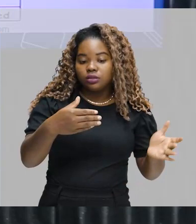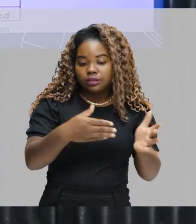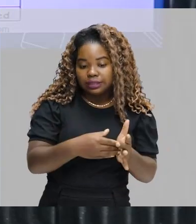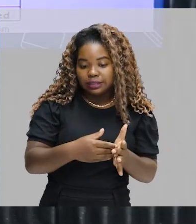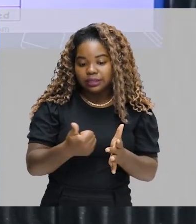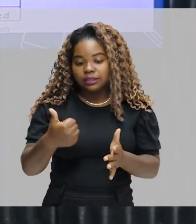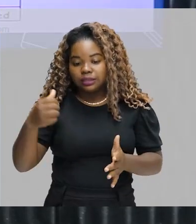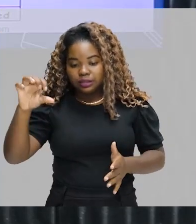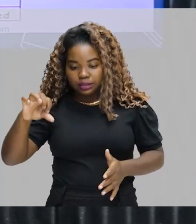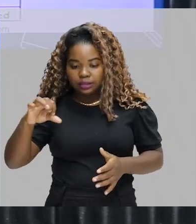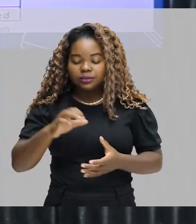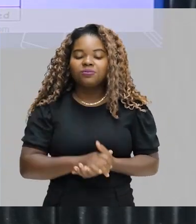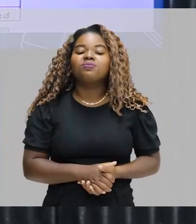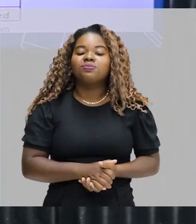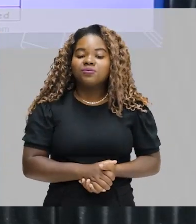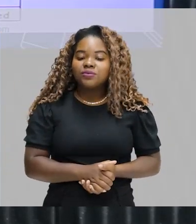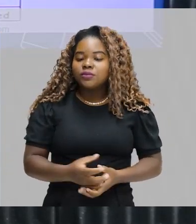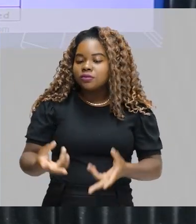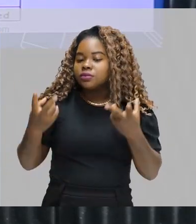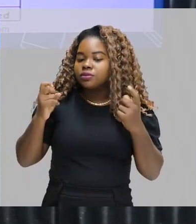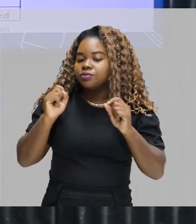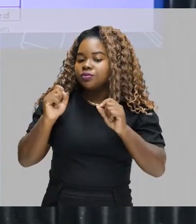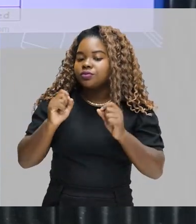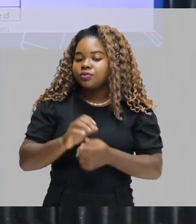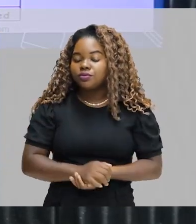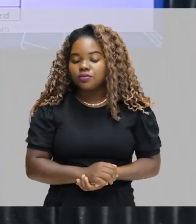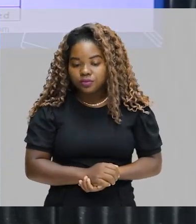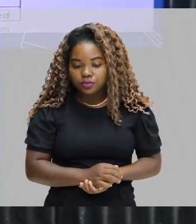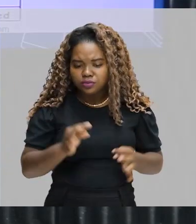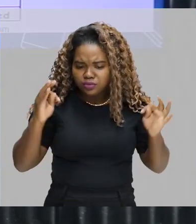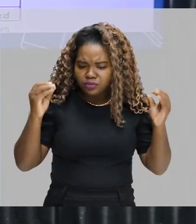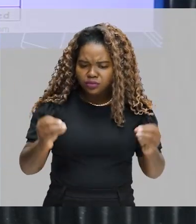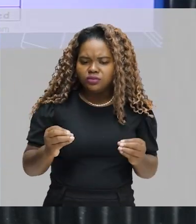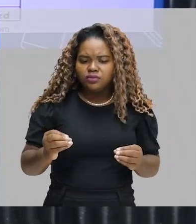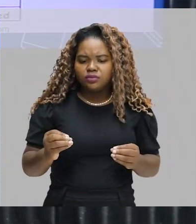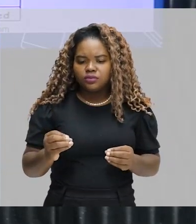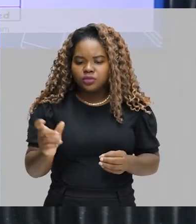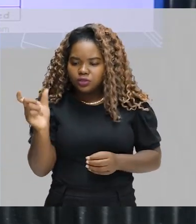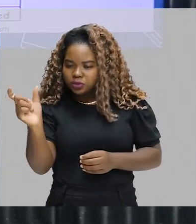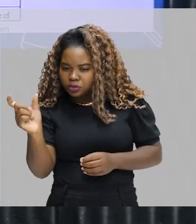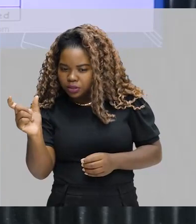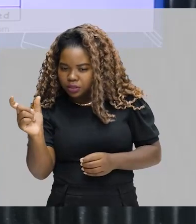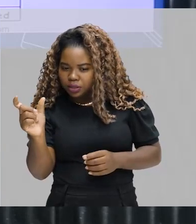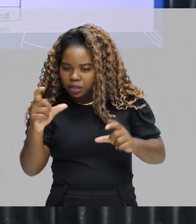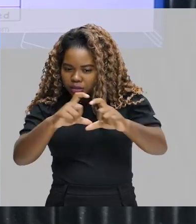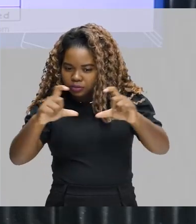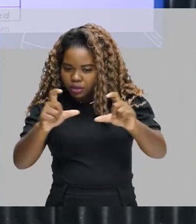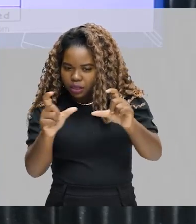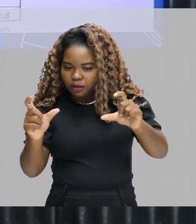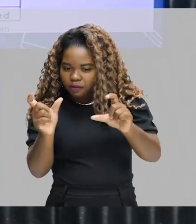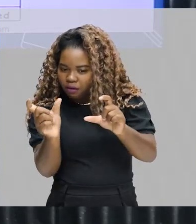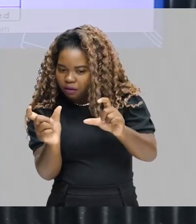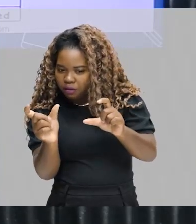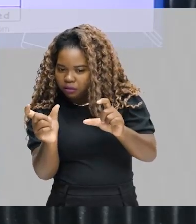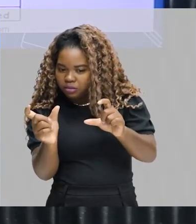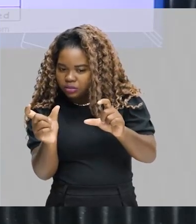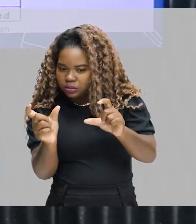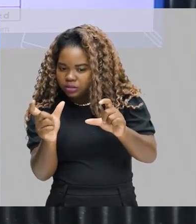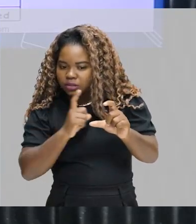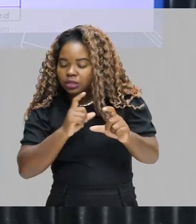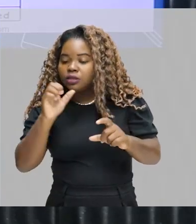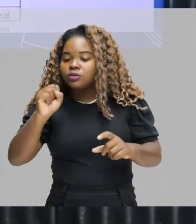ao 19, a gente observa que todos os termos, todas as palavras terminam com